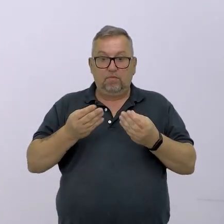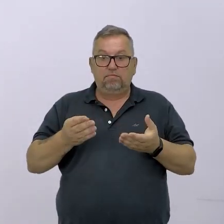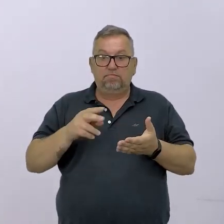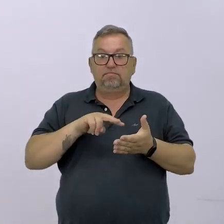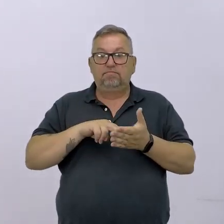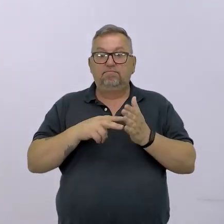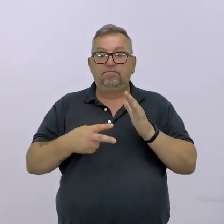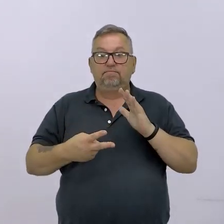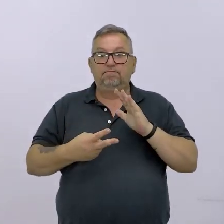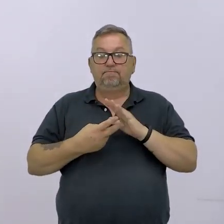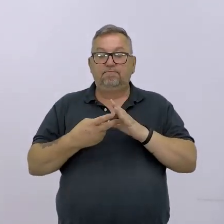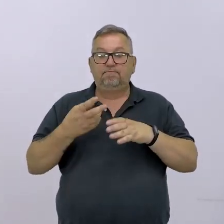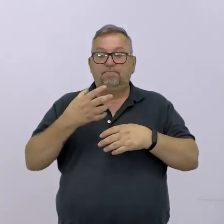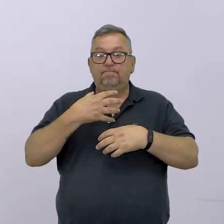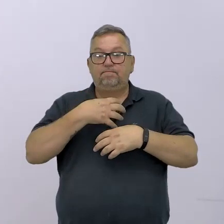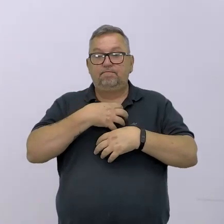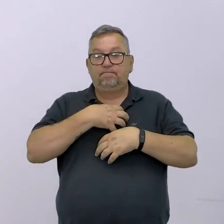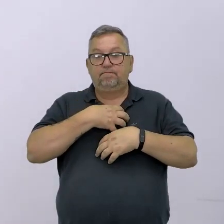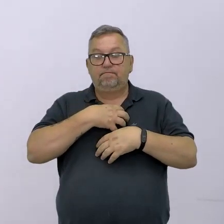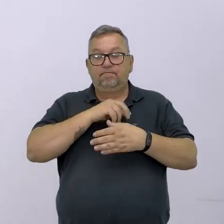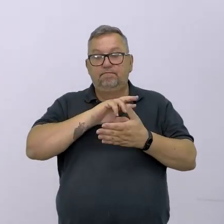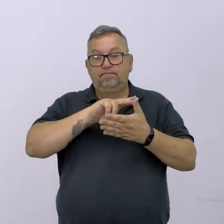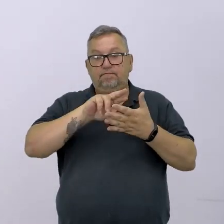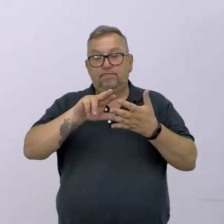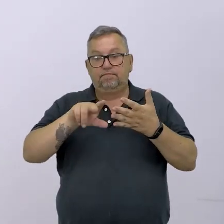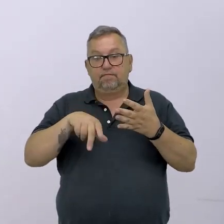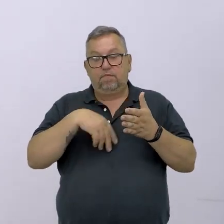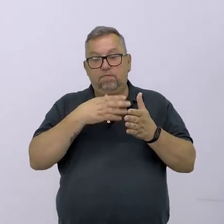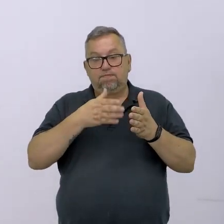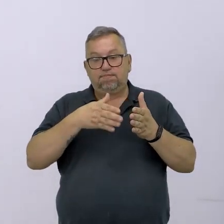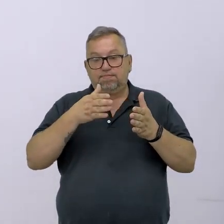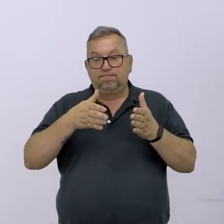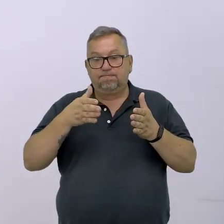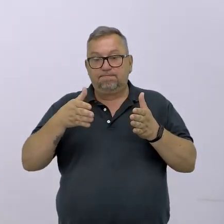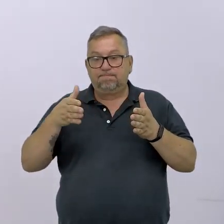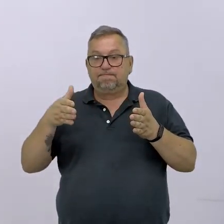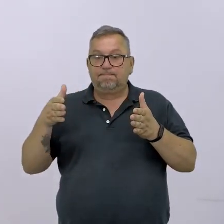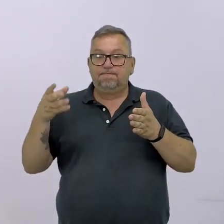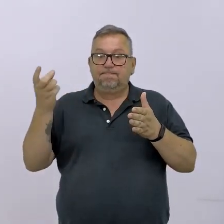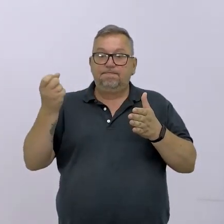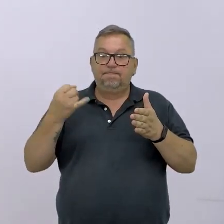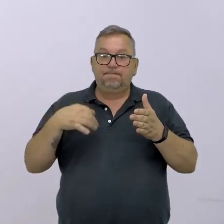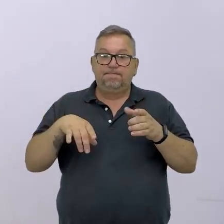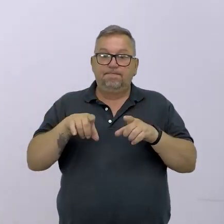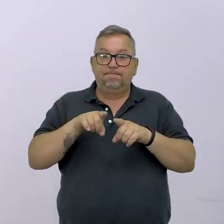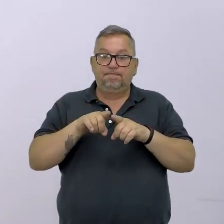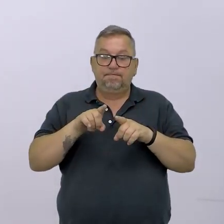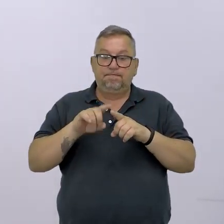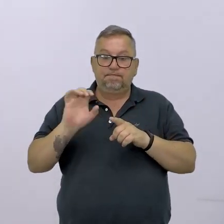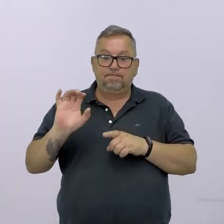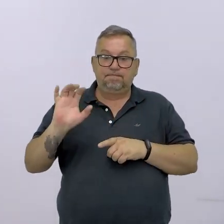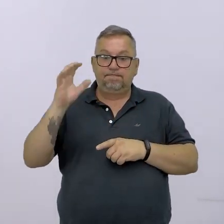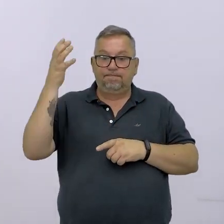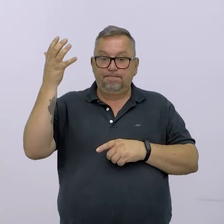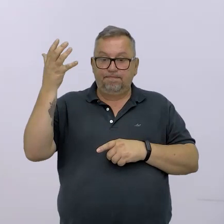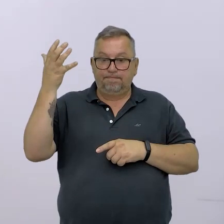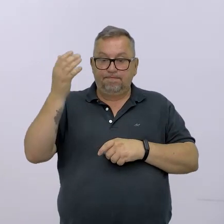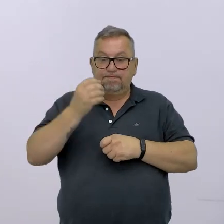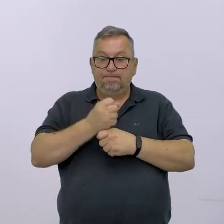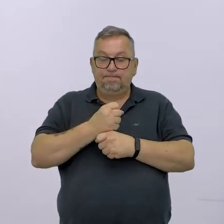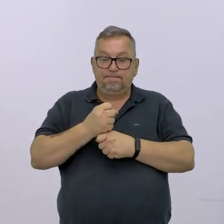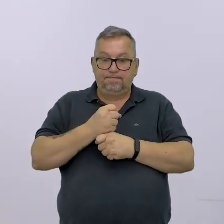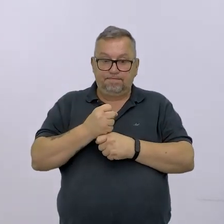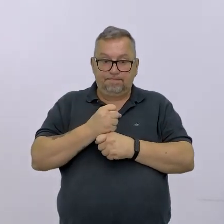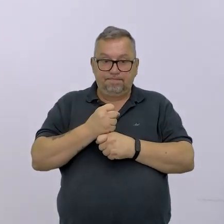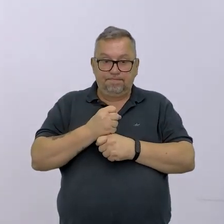sentido, ela passou por várias etapas, eu comentei algumas delas, eu falei sobre a fenomenologia ao longo do ano